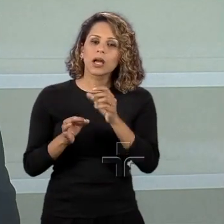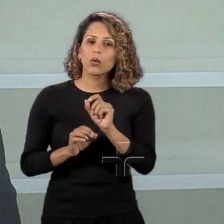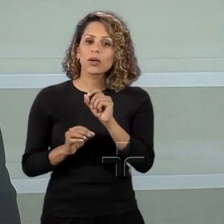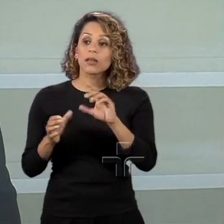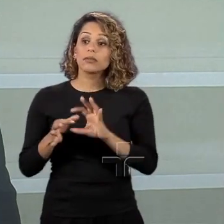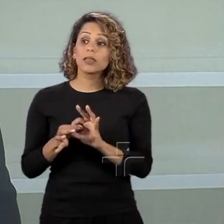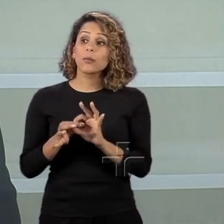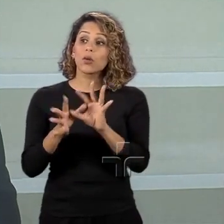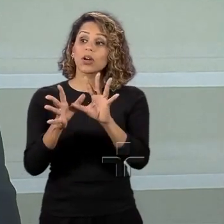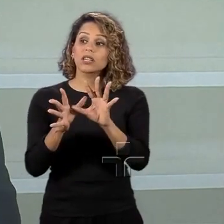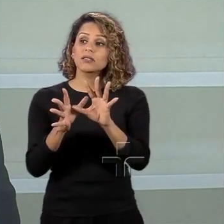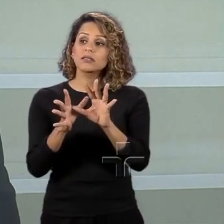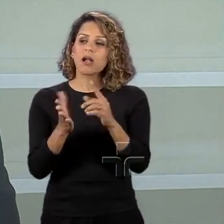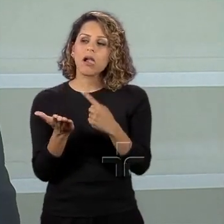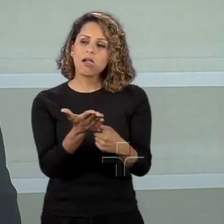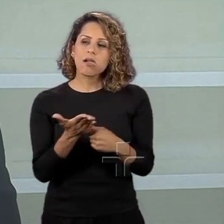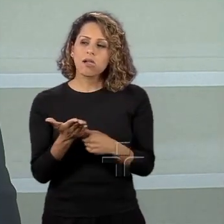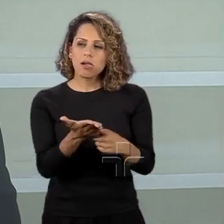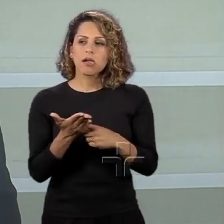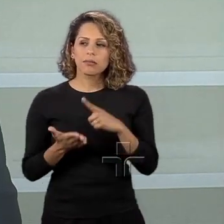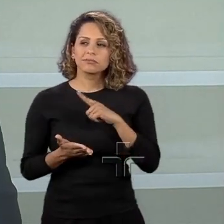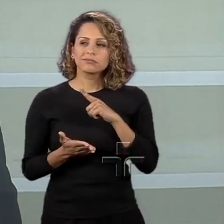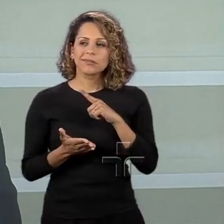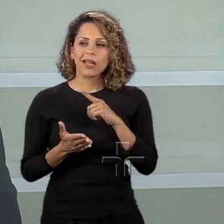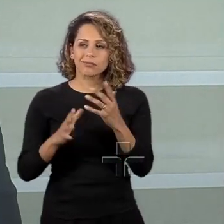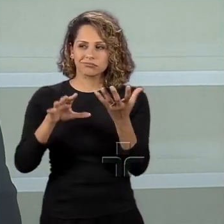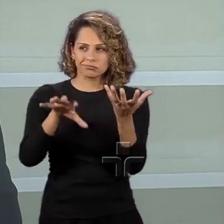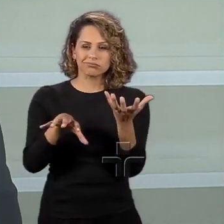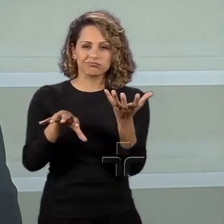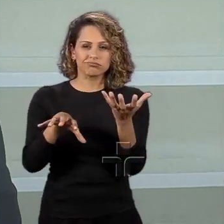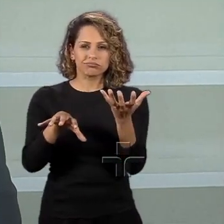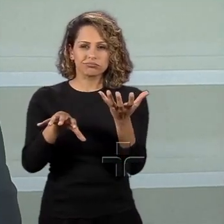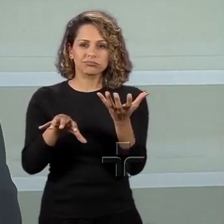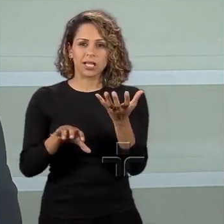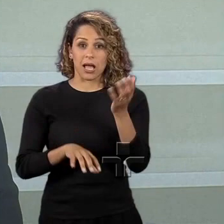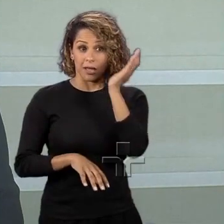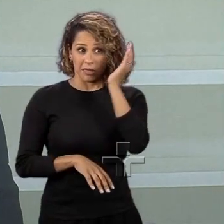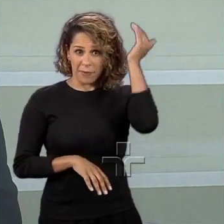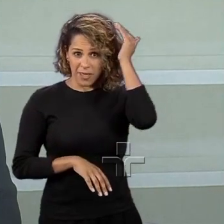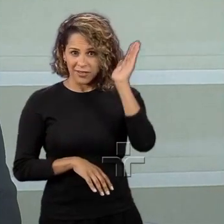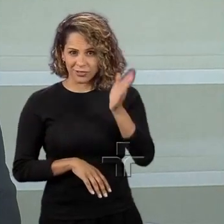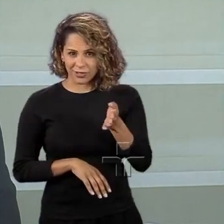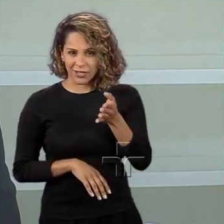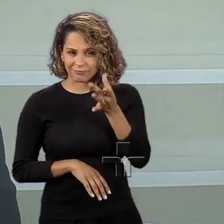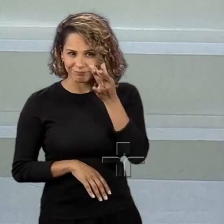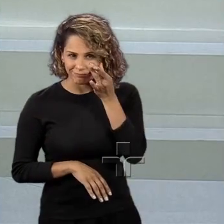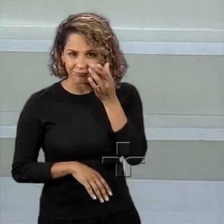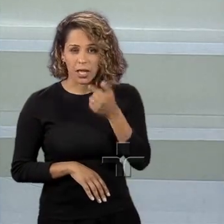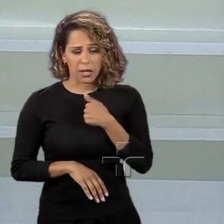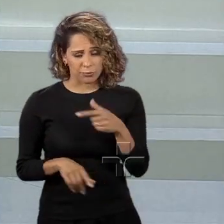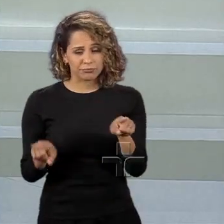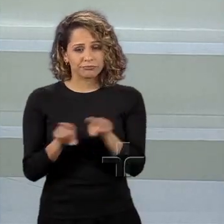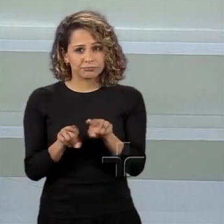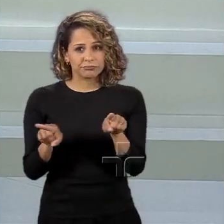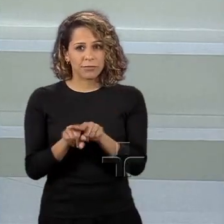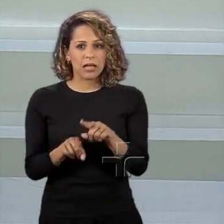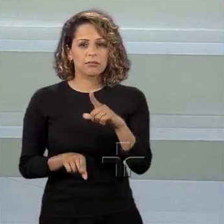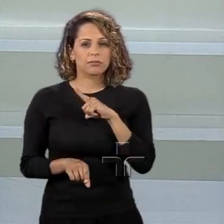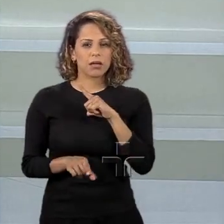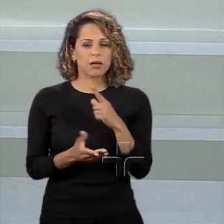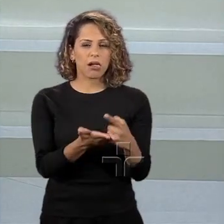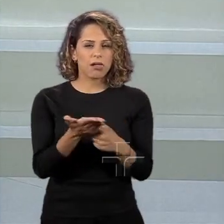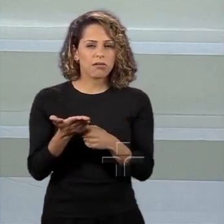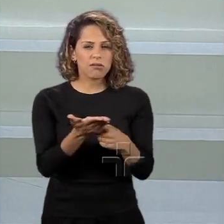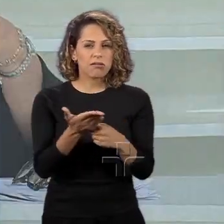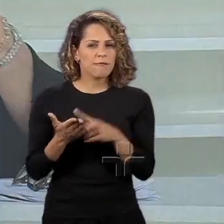nos últimos anos no Congresso Nacional. Isso que a Ana Amélia viveu, eu já vivi. São corporações muito fortes que querem